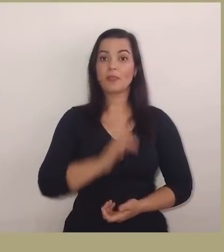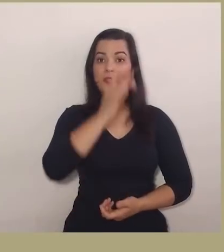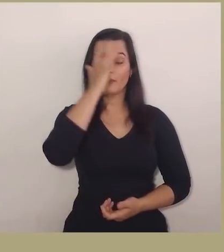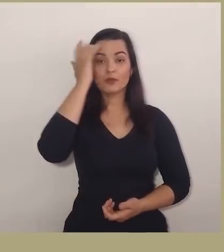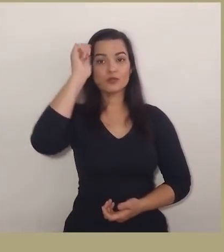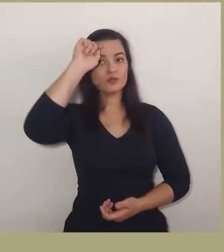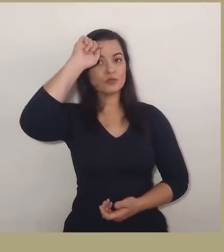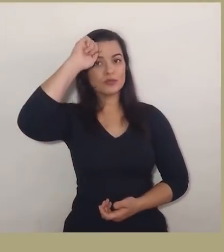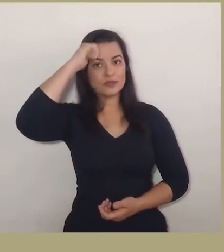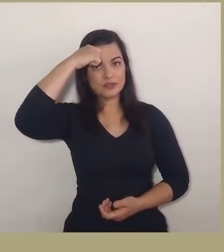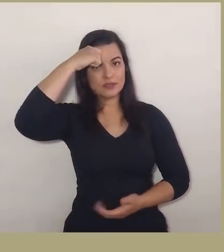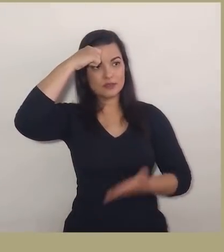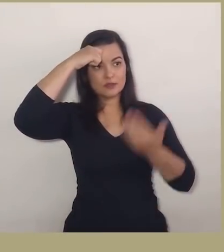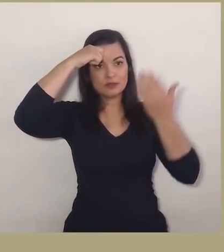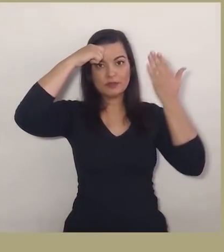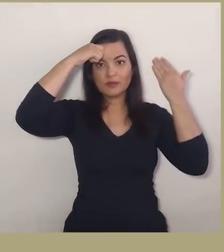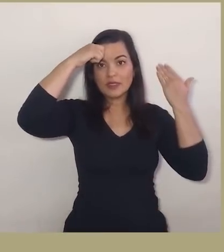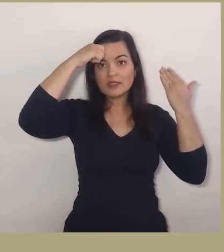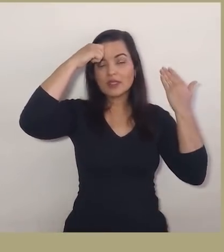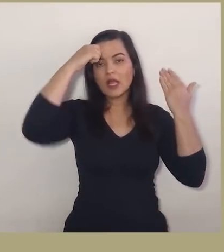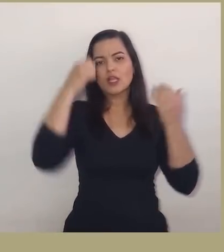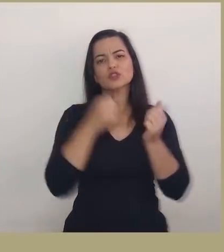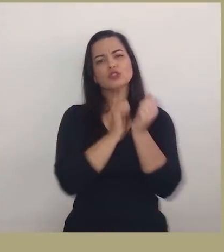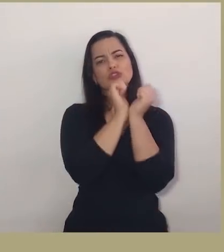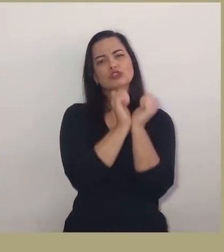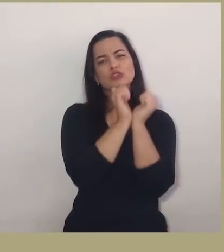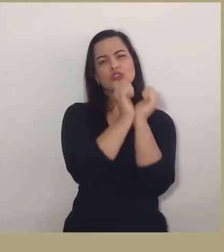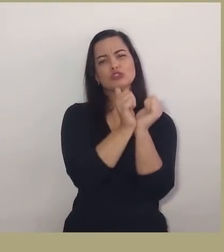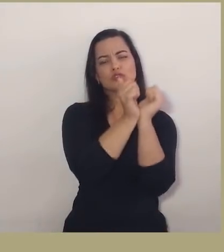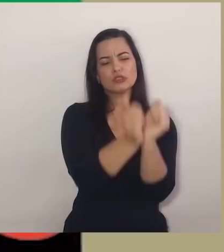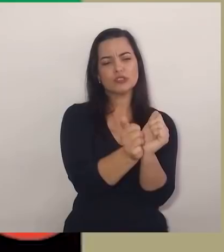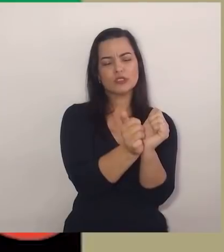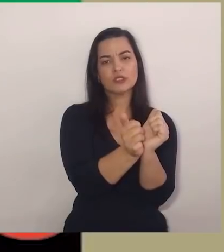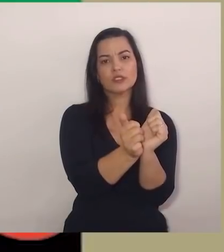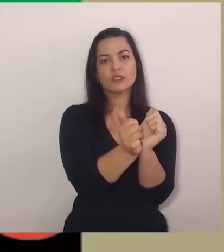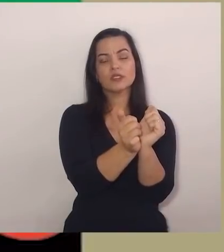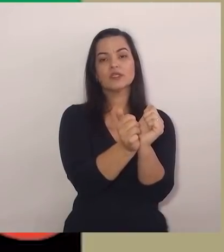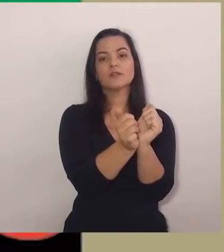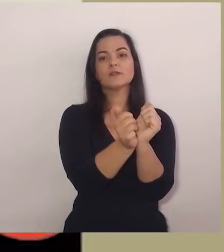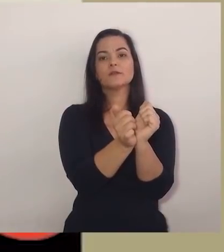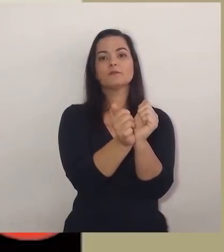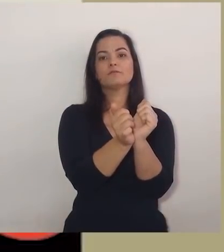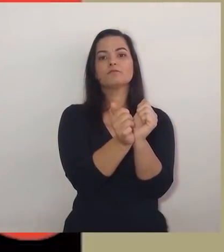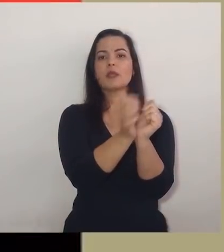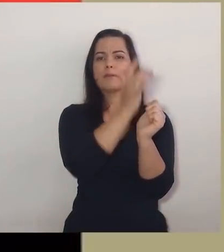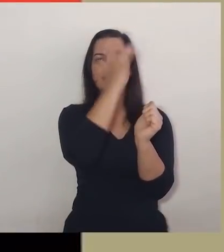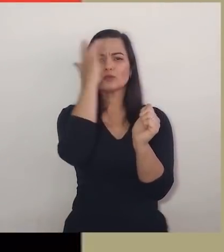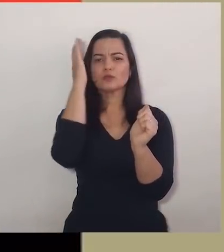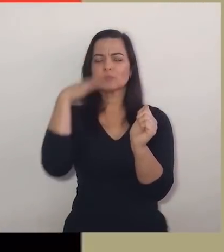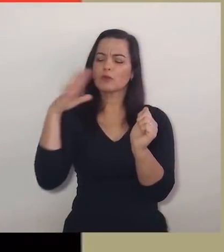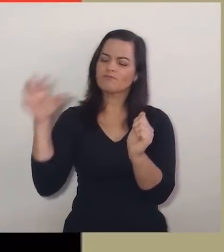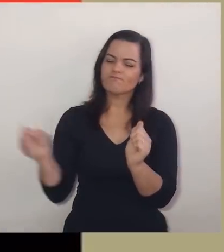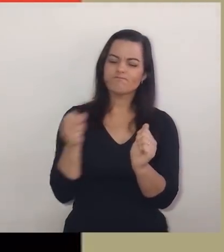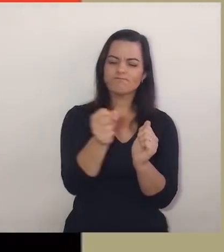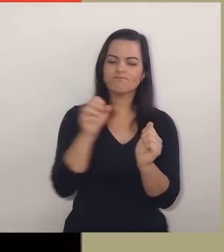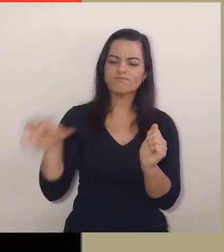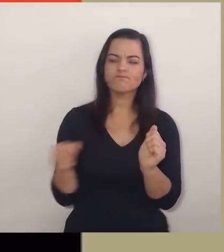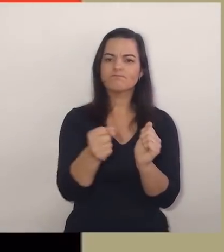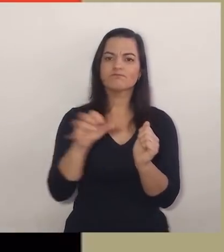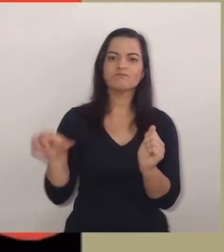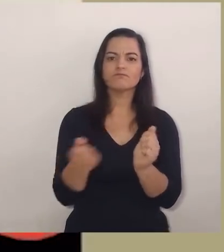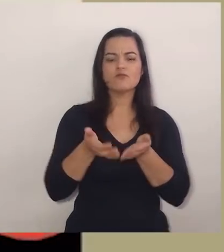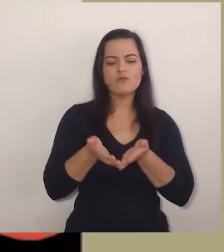Os negros e negras, ao serem escravizados, eram colocados em alguns navios e levados